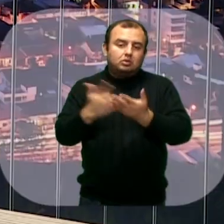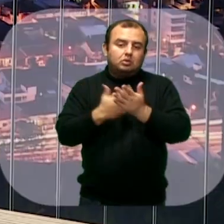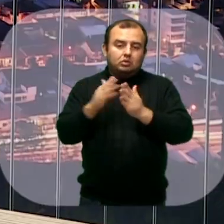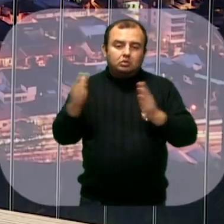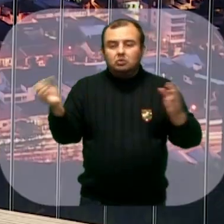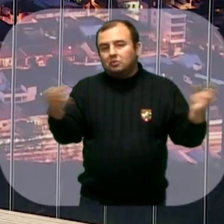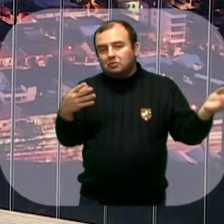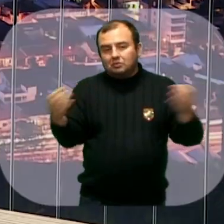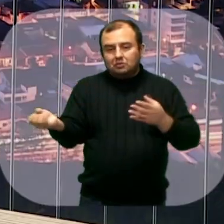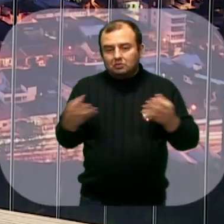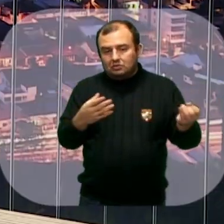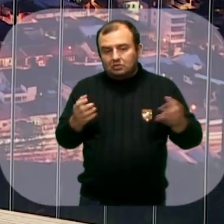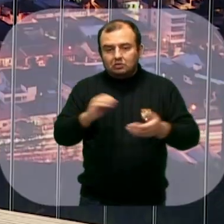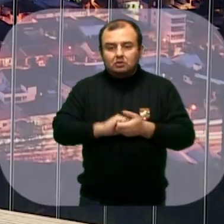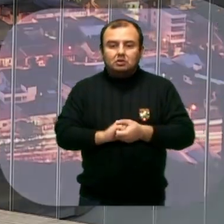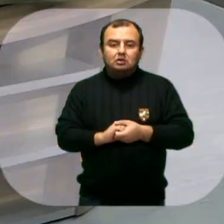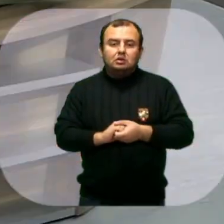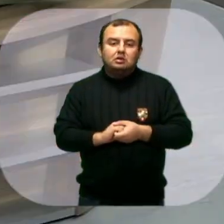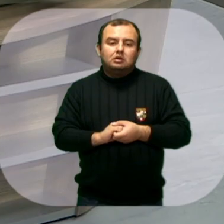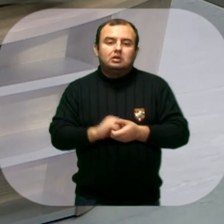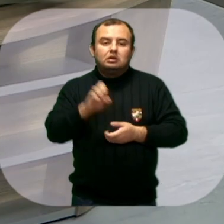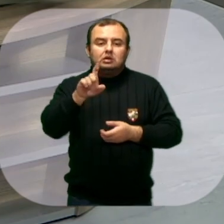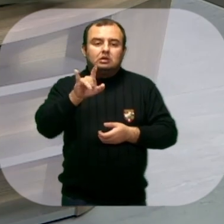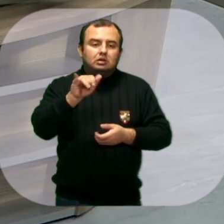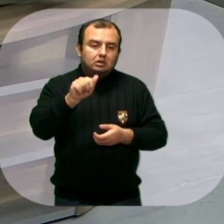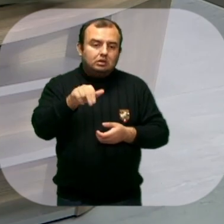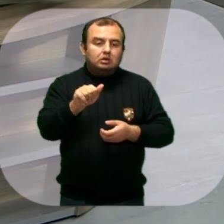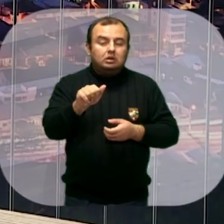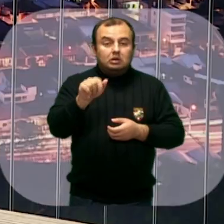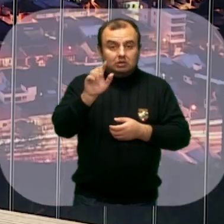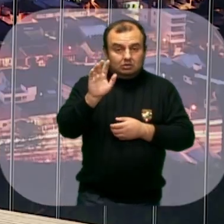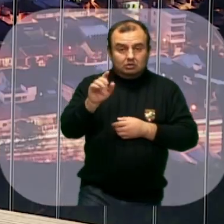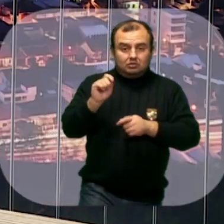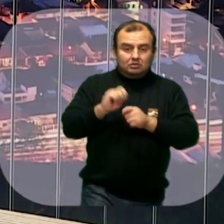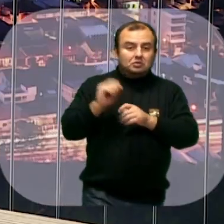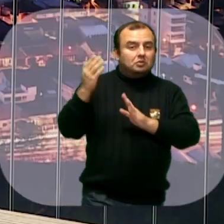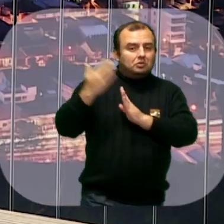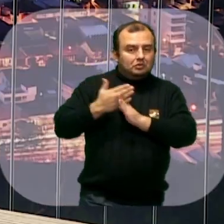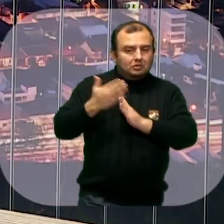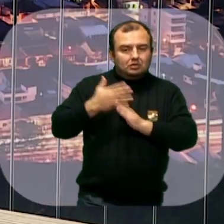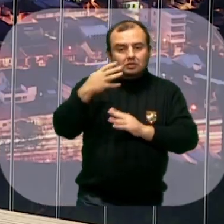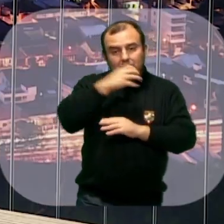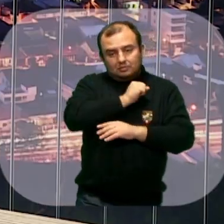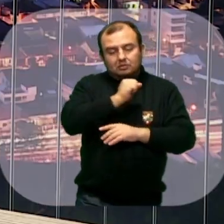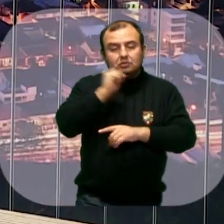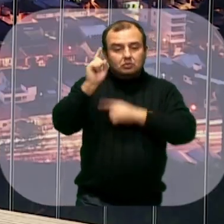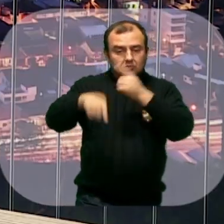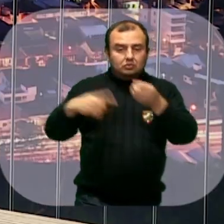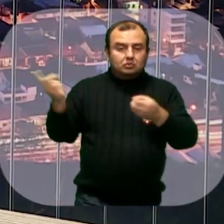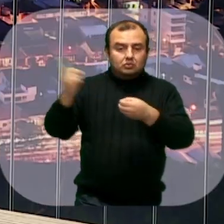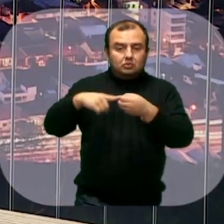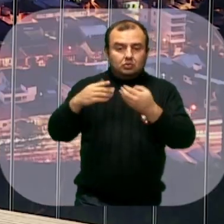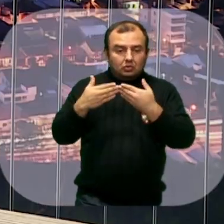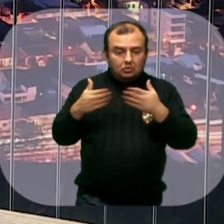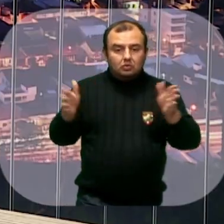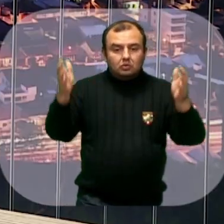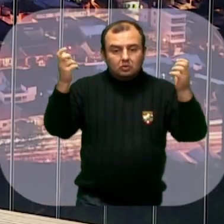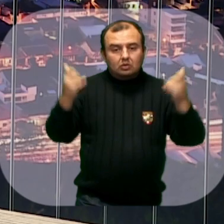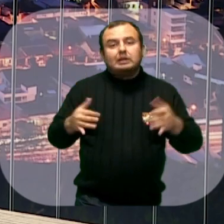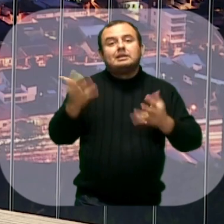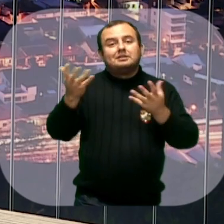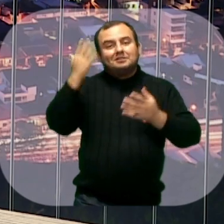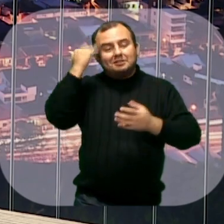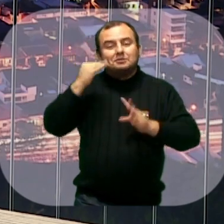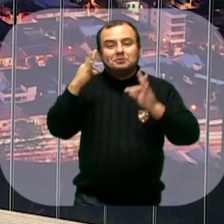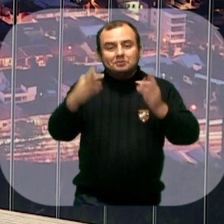Novidade. Isso. Eliana, a gente tem que fazer um pequeno intervalo. Na volta, eu quero abrir já querendo